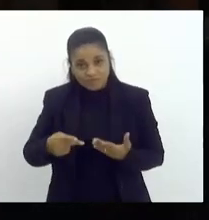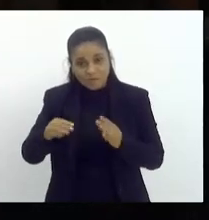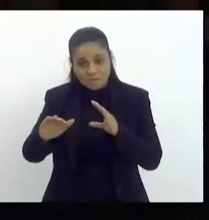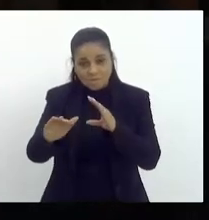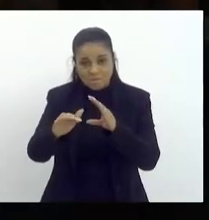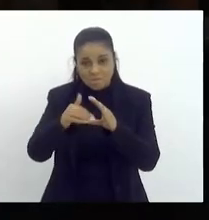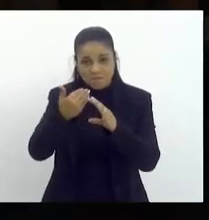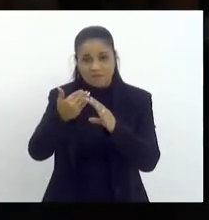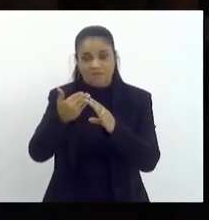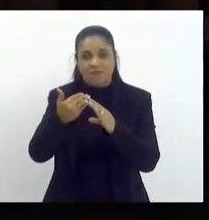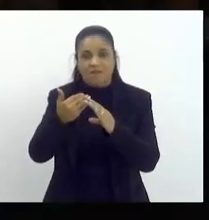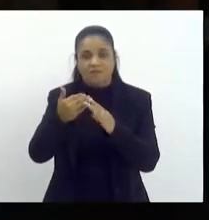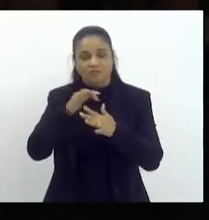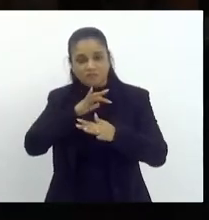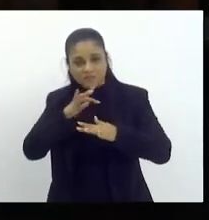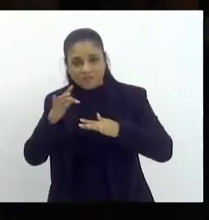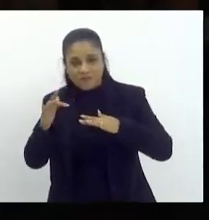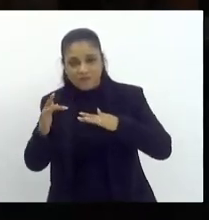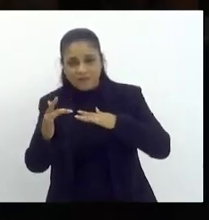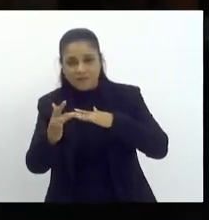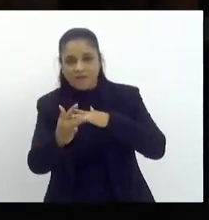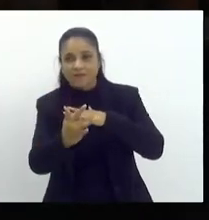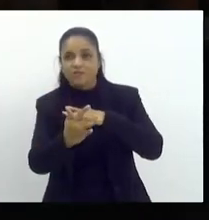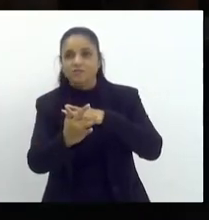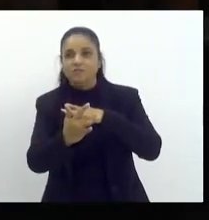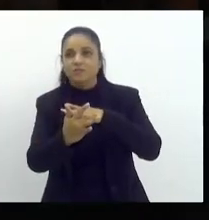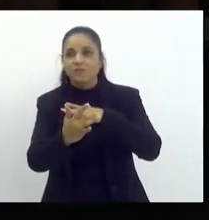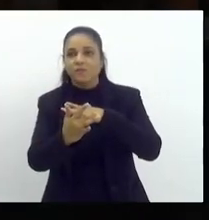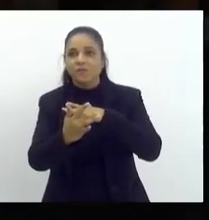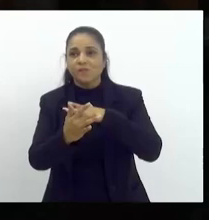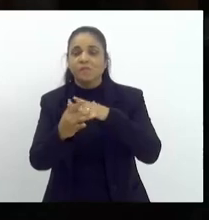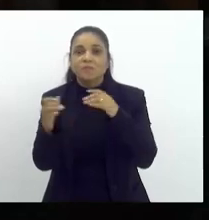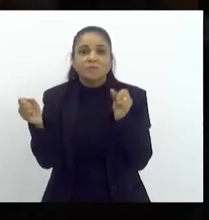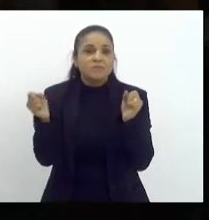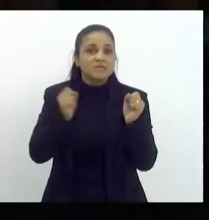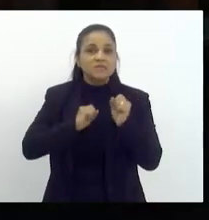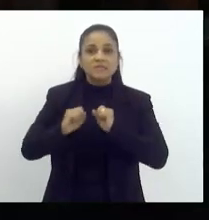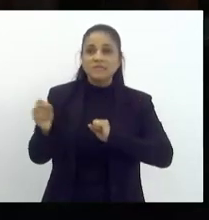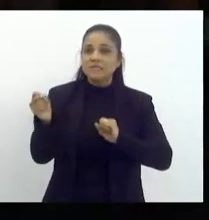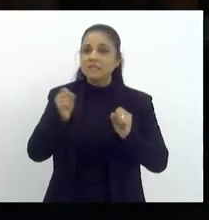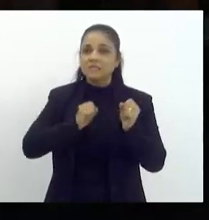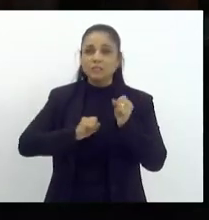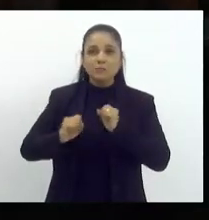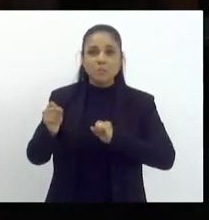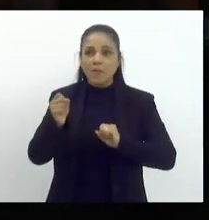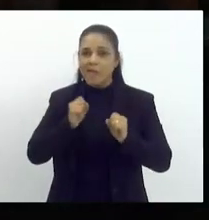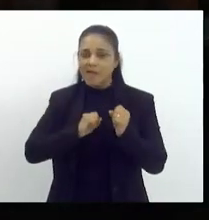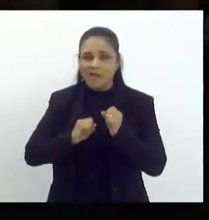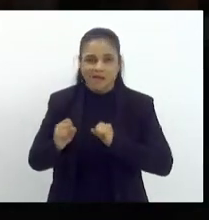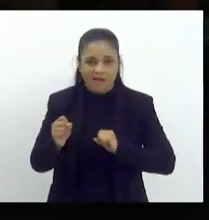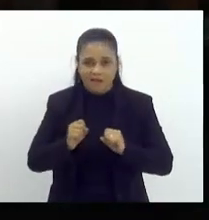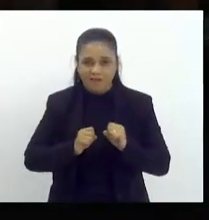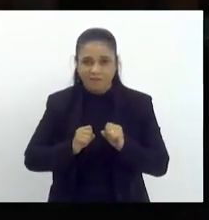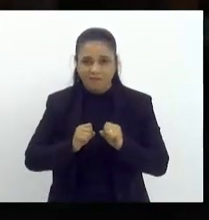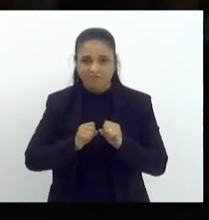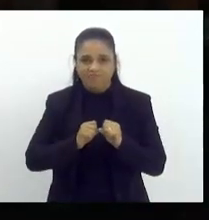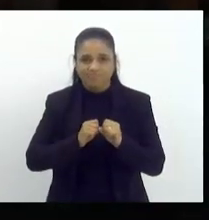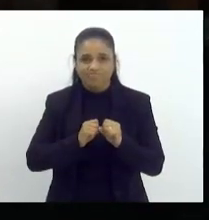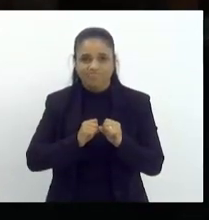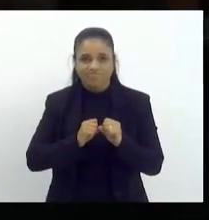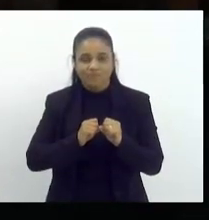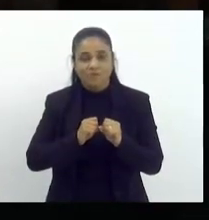todas as nossas redes extremamente desesperados são áudios de